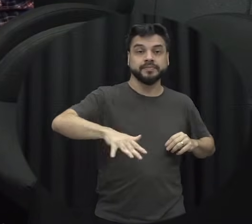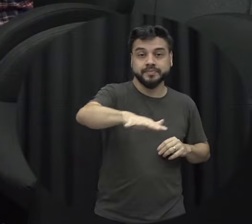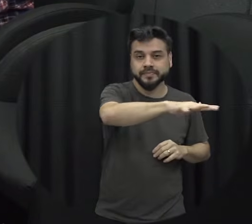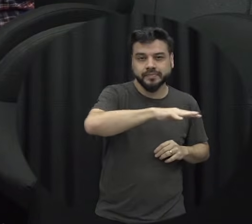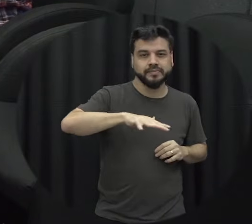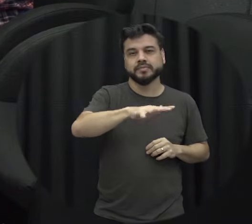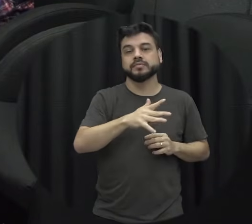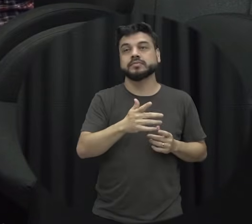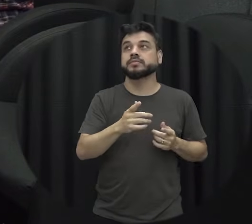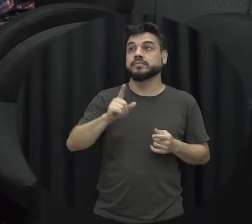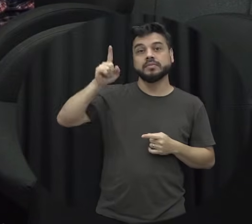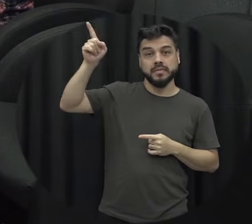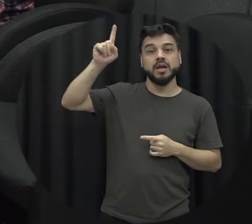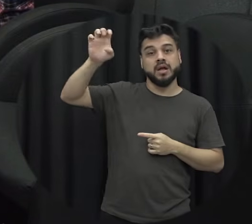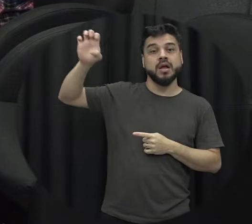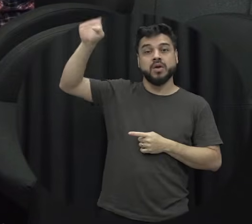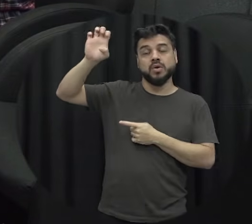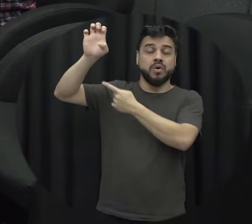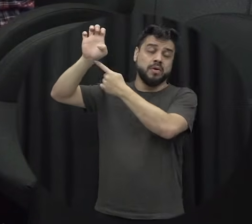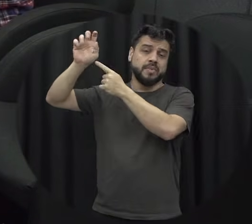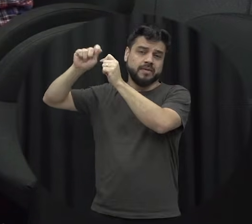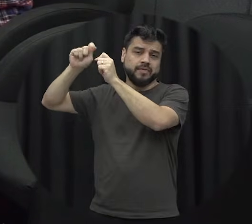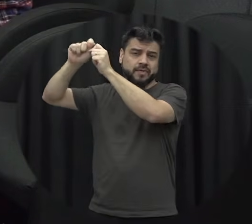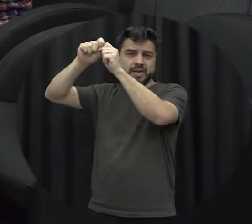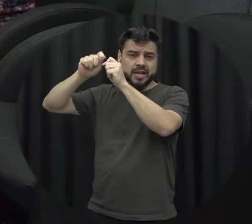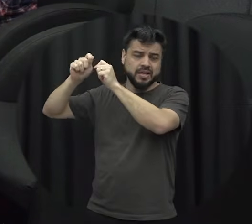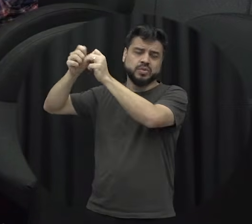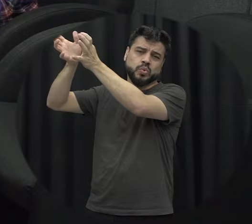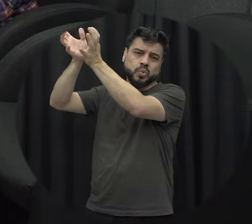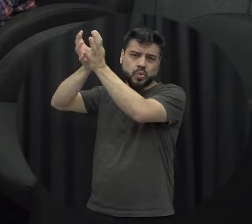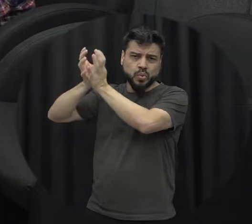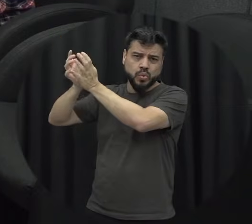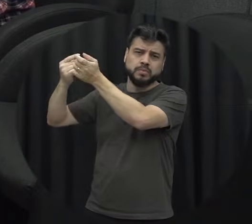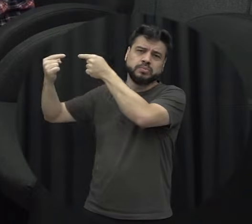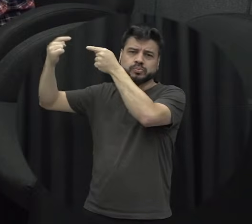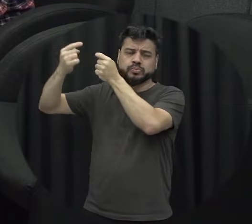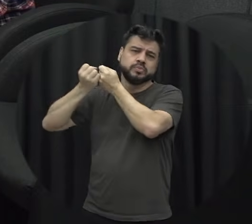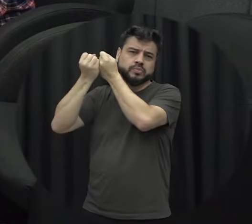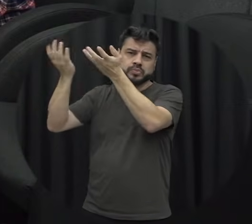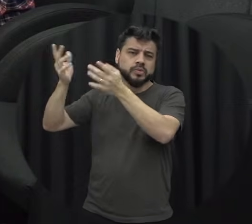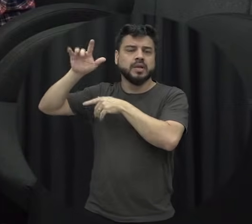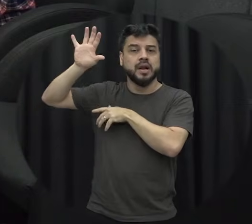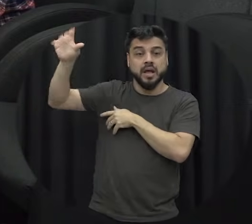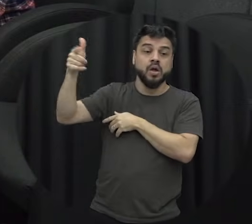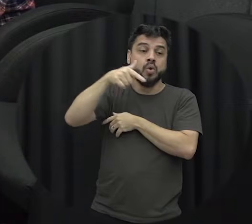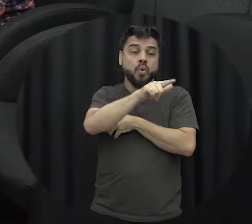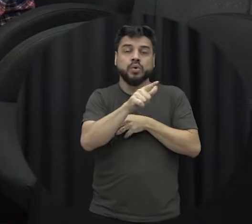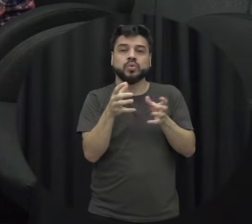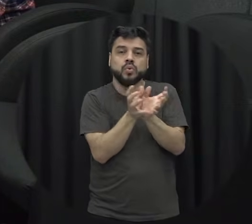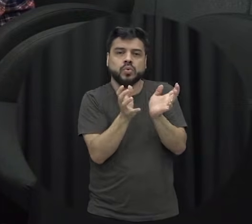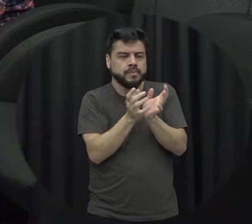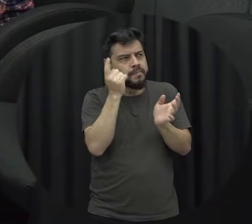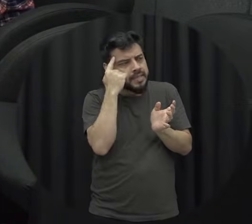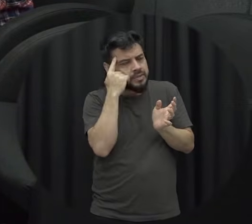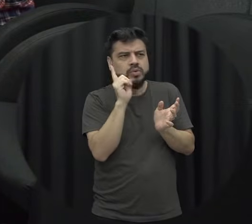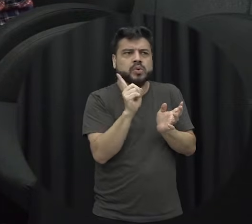chamar de Europa, e os povos dessa região formalizaram. Outros povos podem não ter formalizado e pensado da mesma